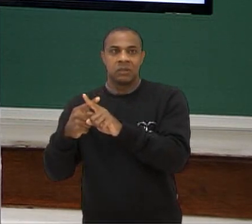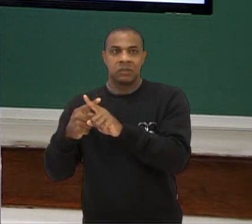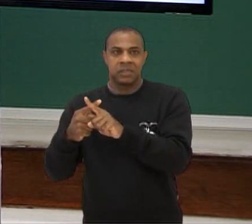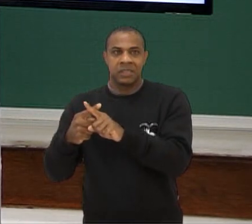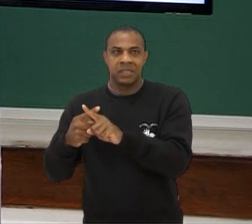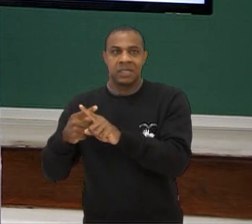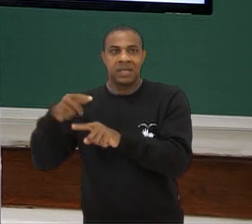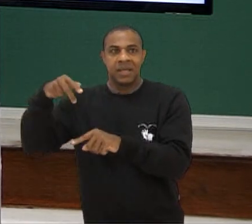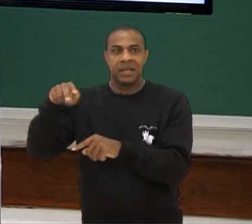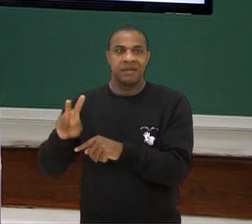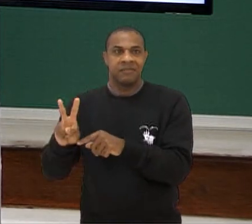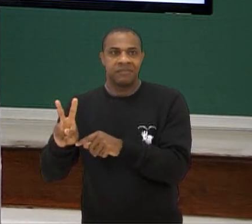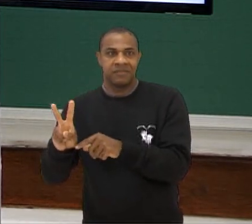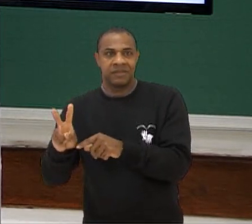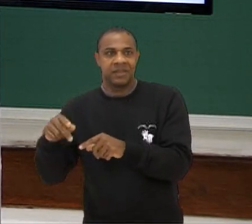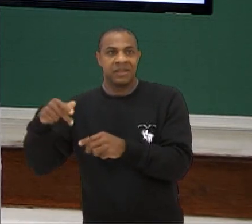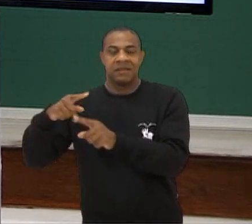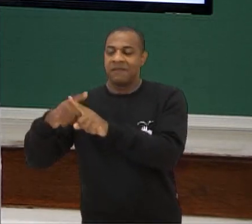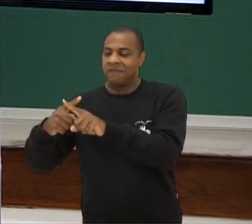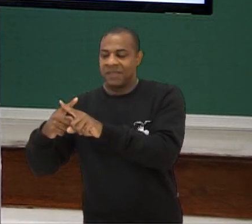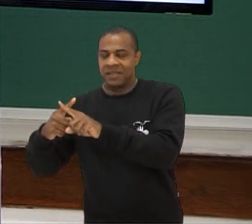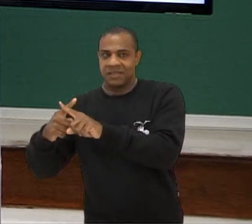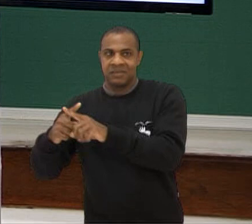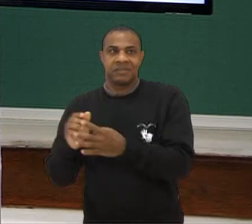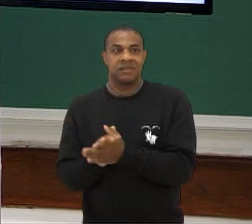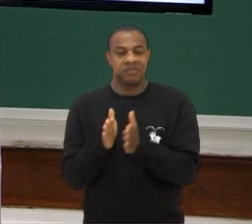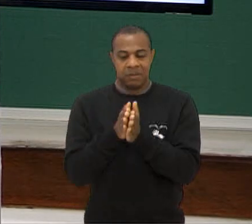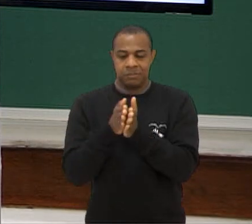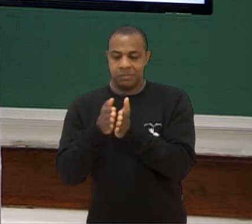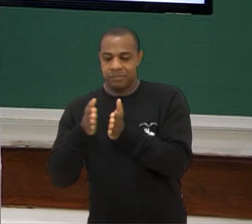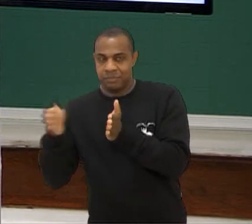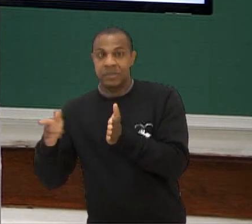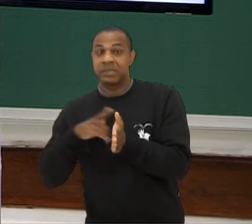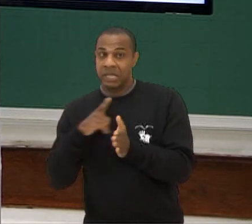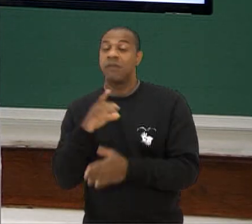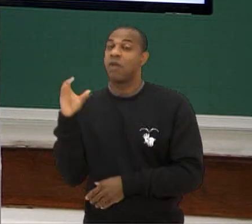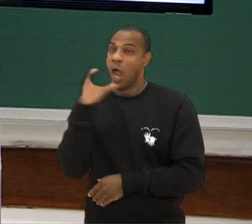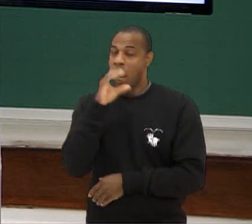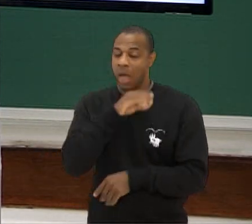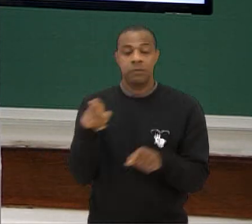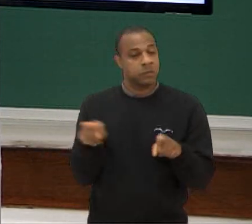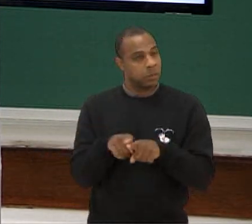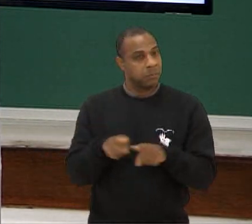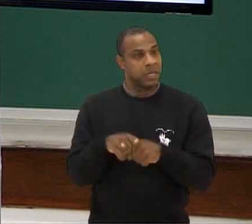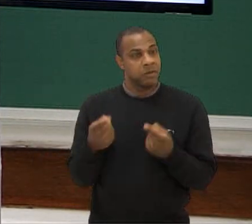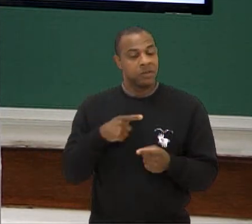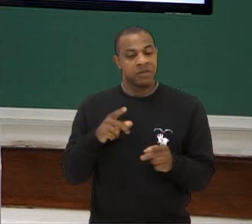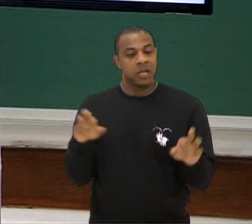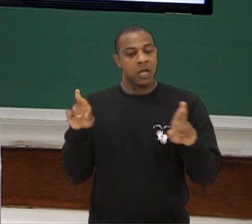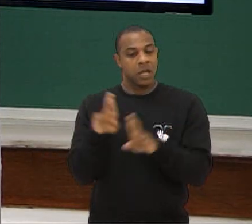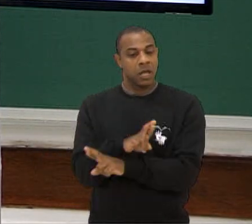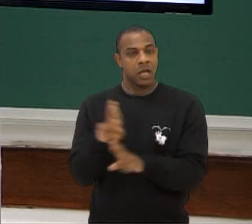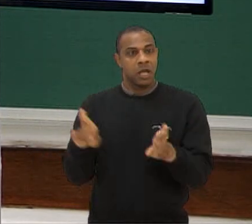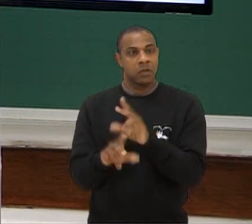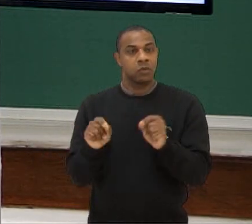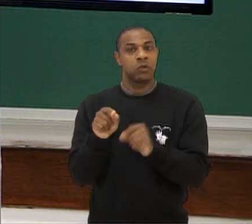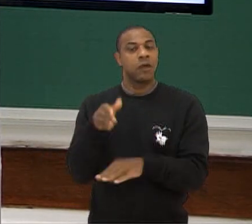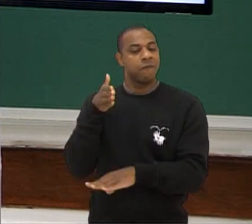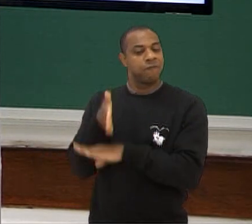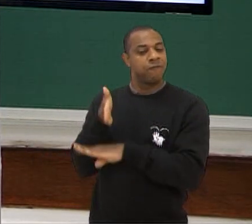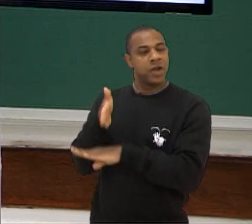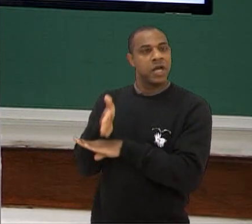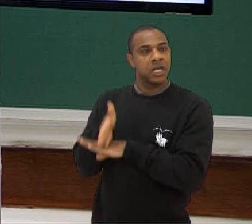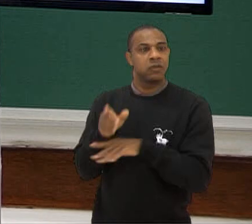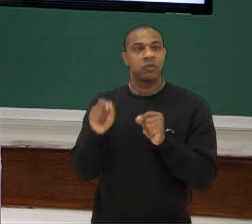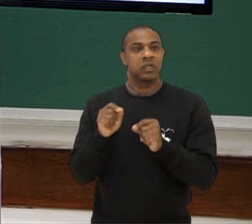vai ter no meio do caminho. E ele vai avançando, e ele tem uma certa velocidade, e aí você vai estar relacionando ele também com a frequência, que